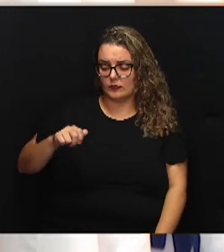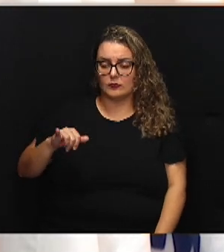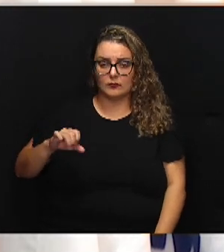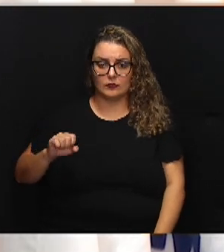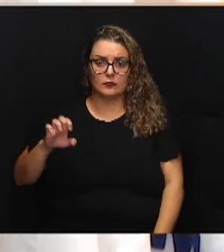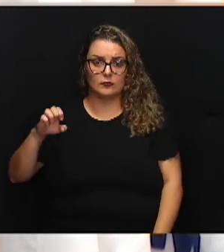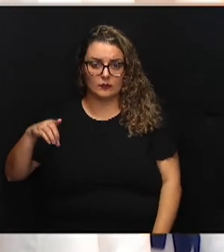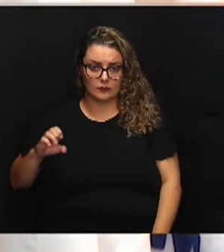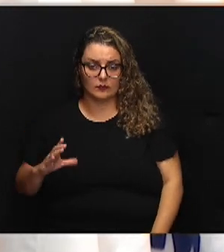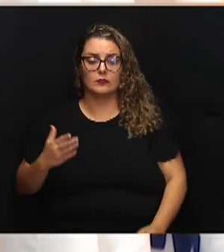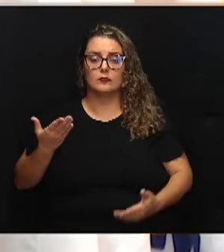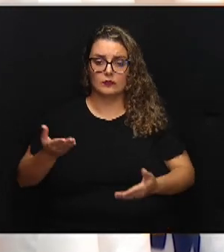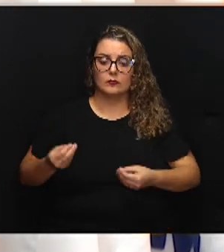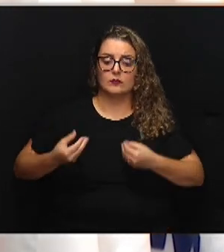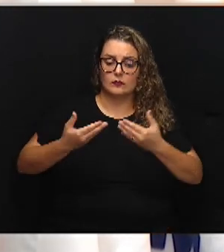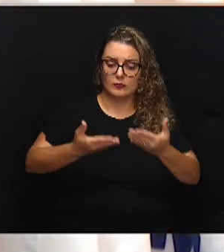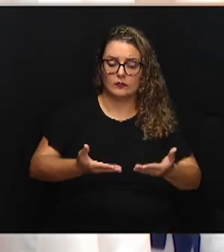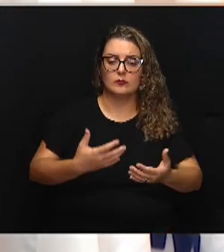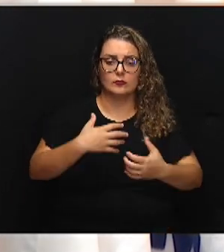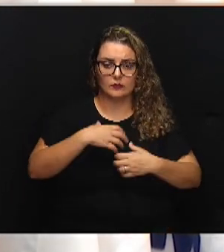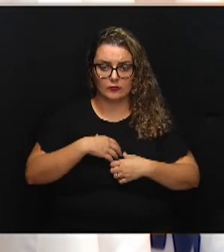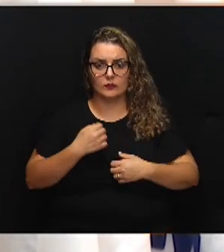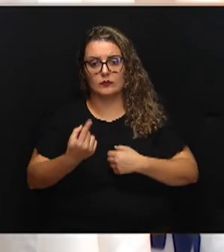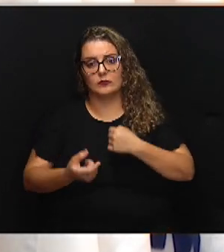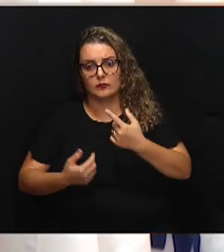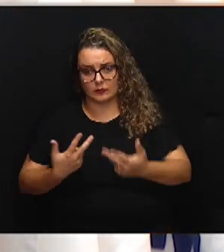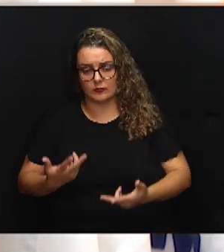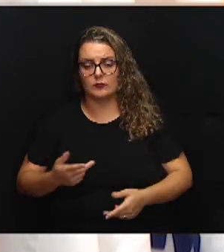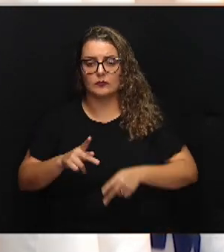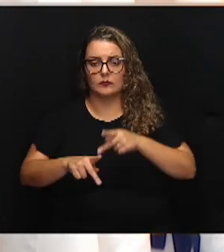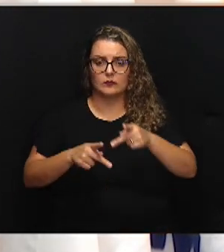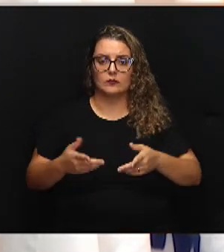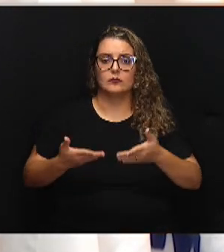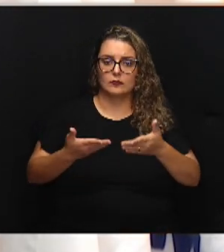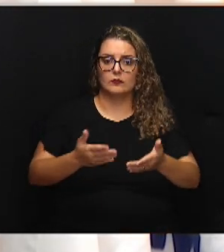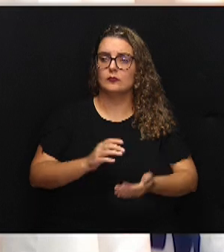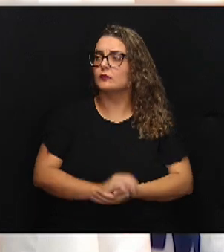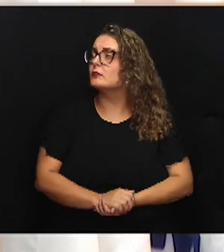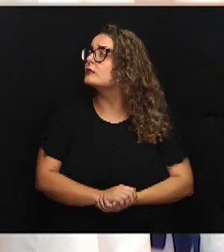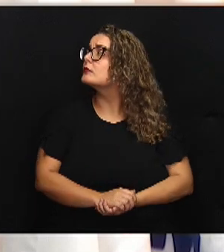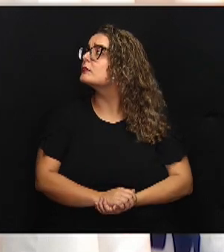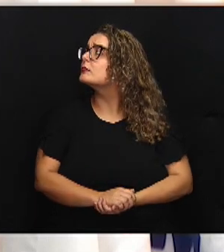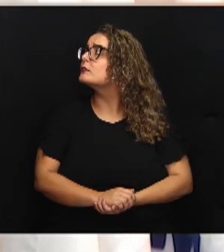acabam sendo retribuídos de uma forma ou de outra para a população.